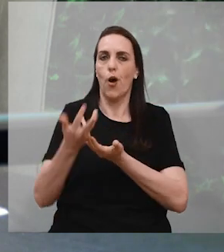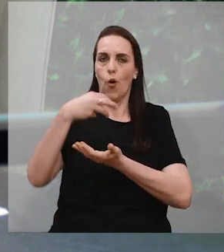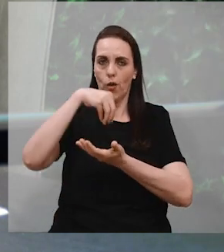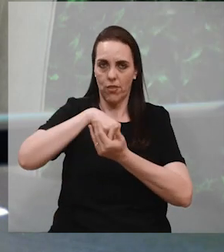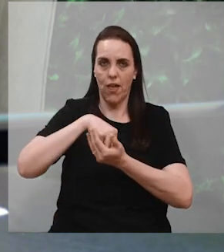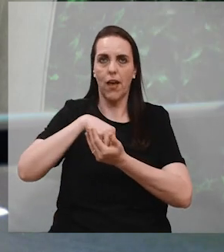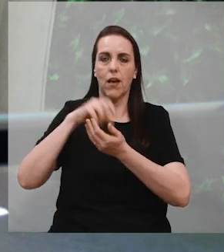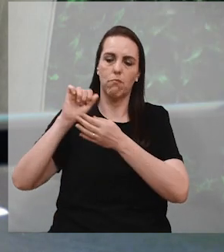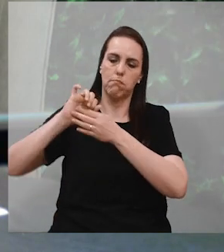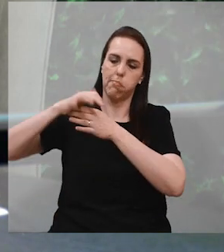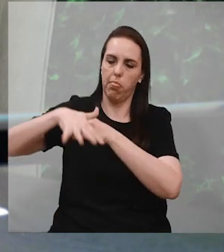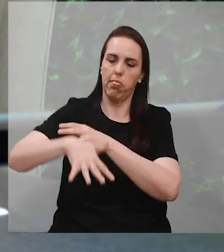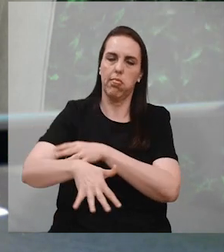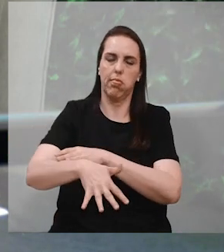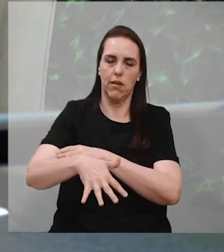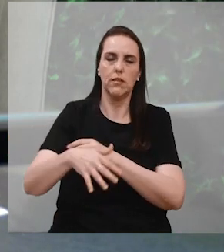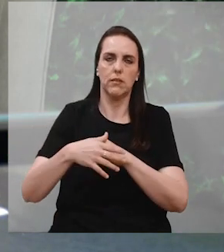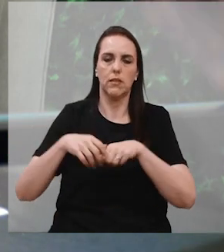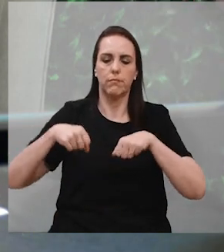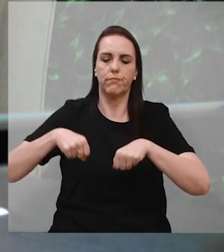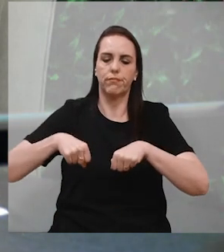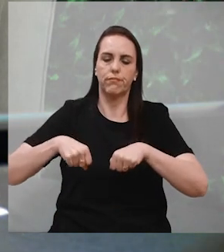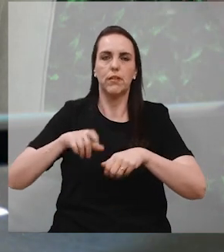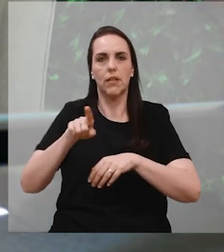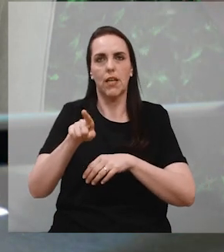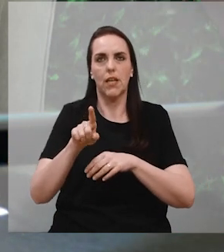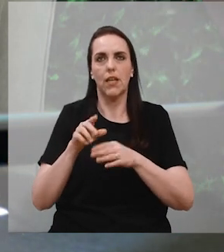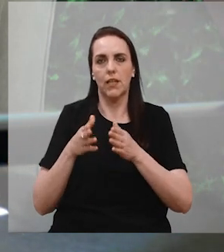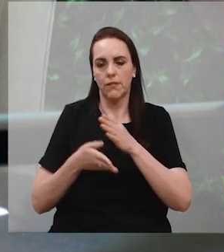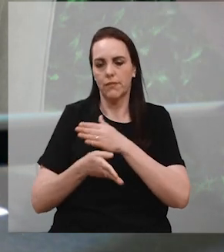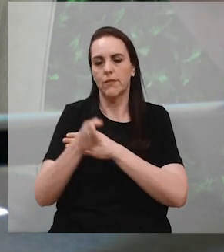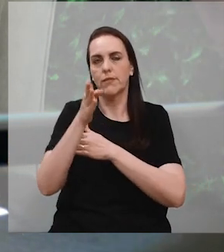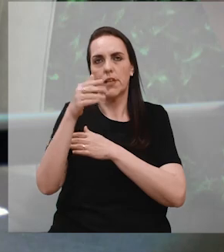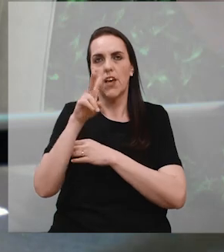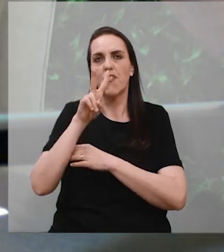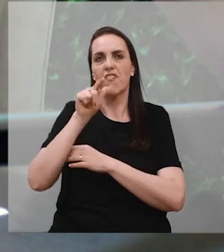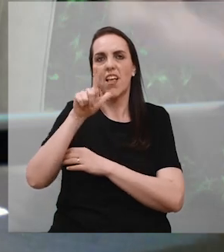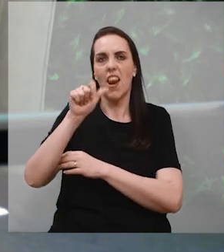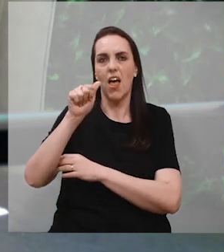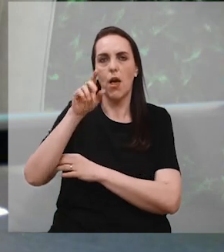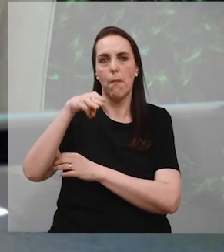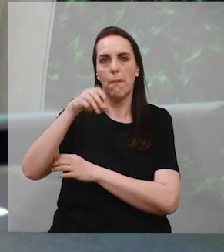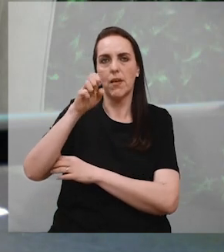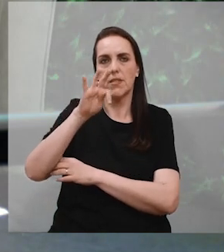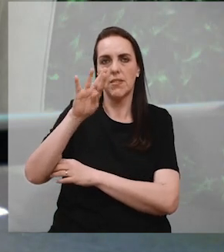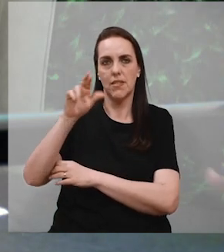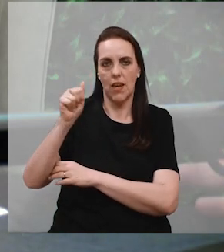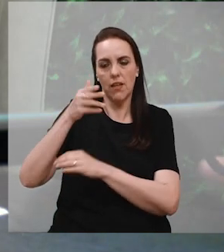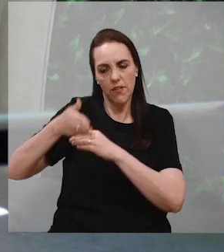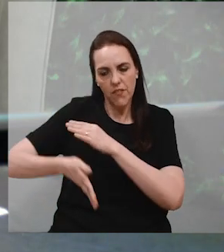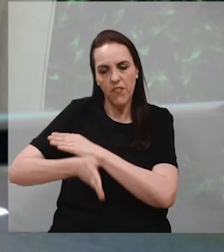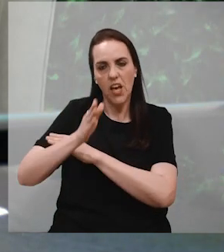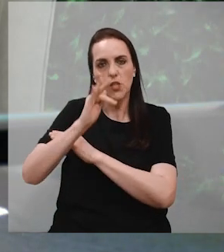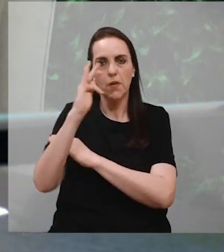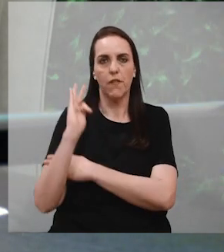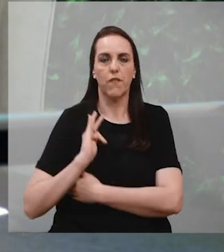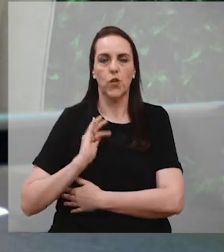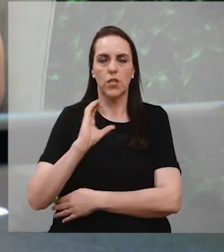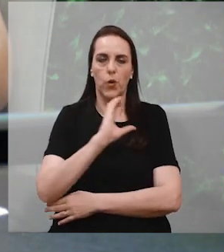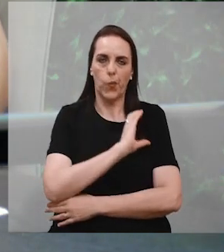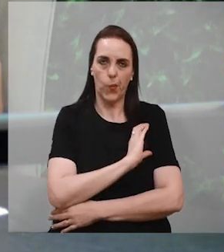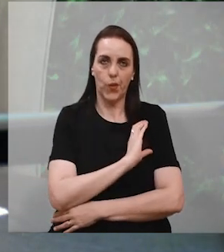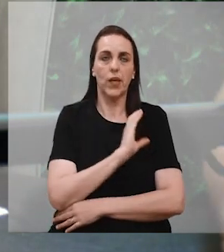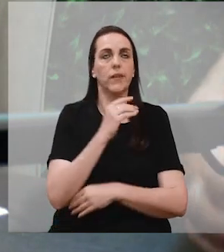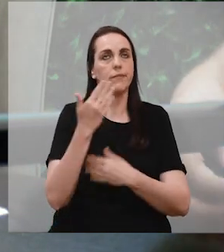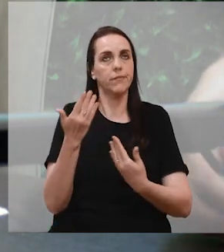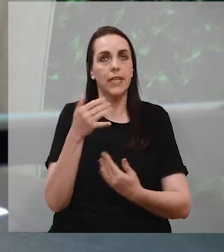no deslizamento do Britador, né? Que fica lá na Vila Maestra, indo para Flores da Cunha, né? Infelizmente, apesar